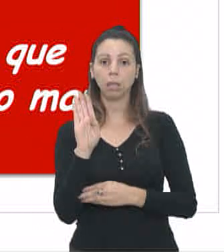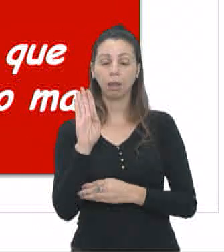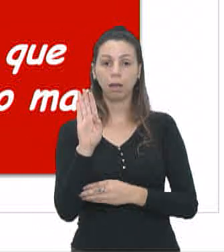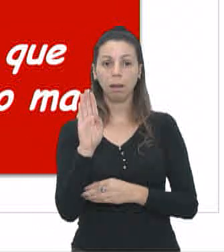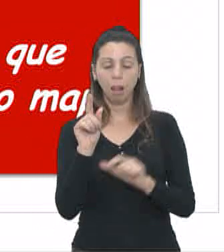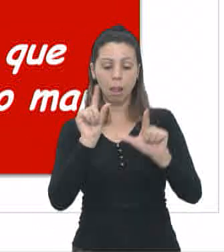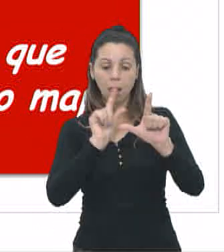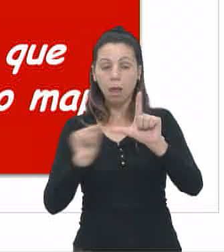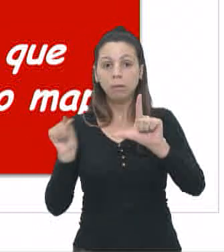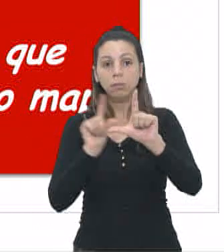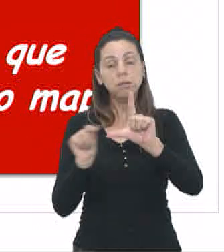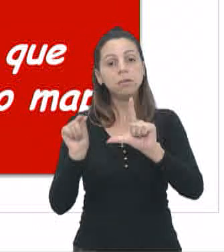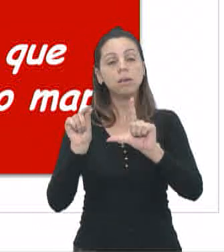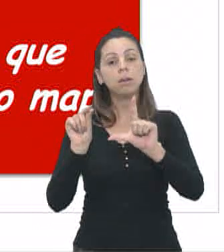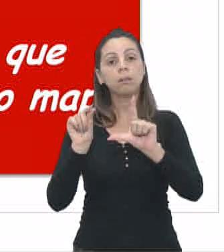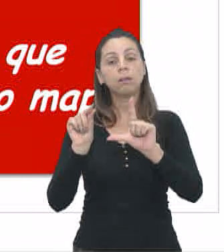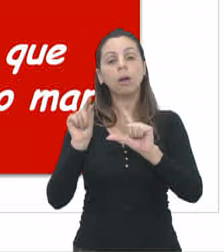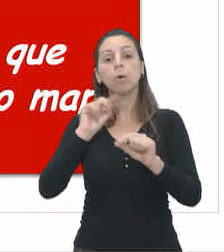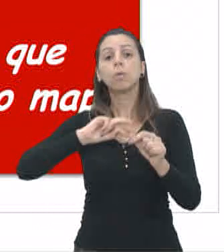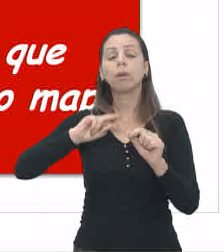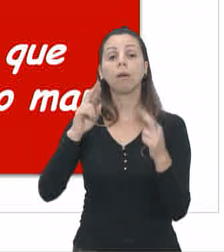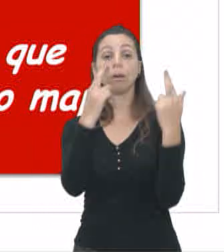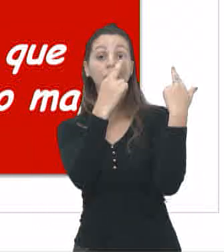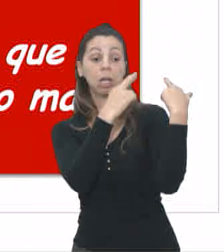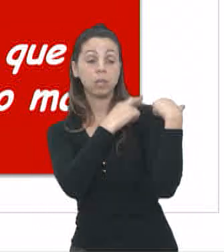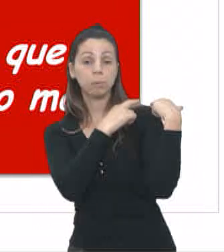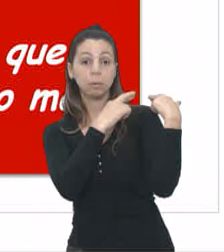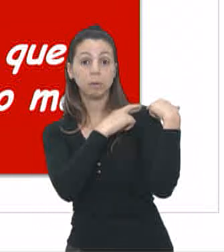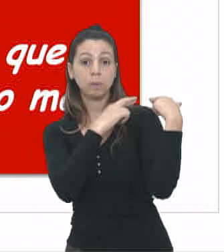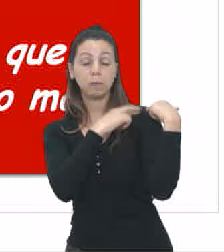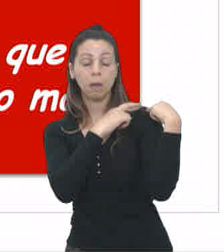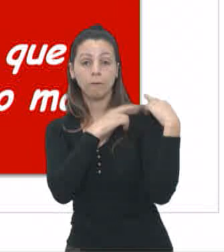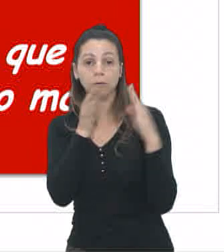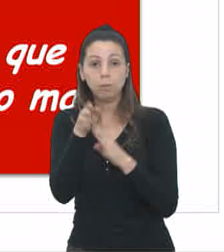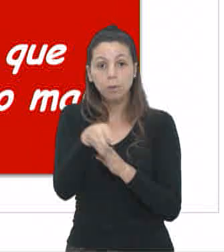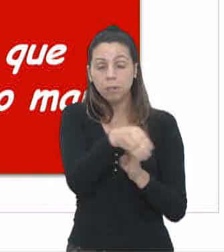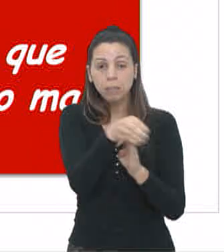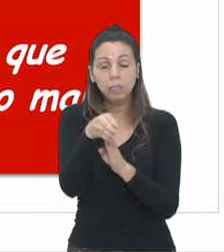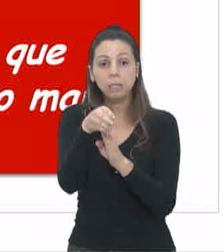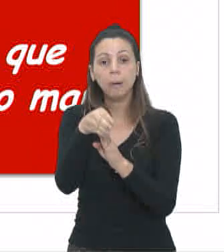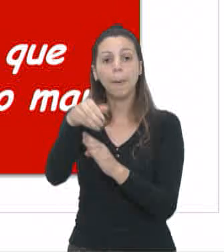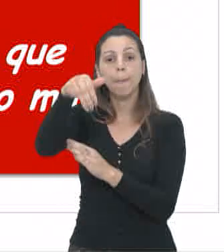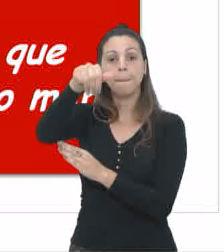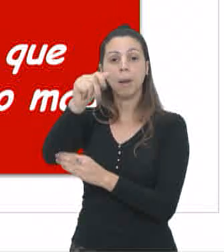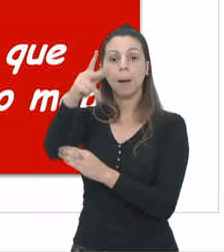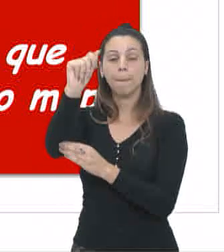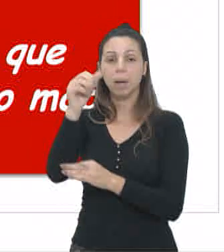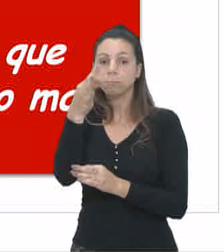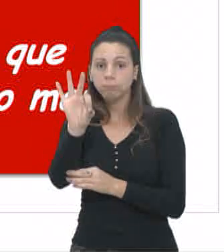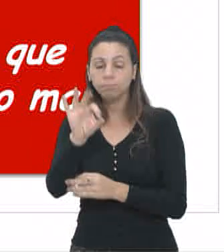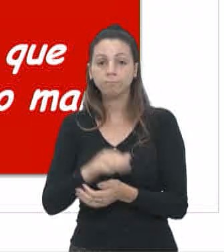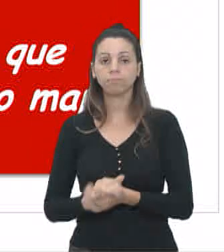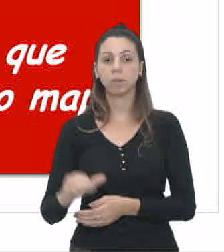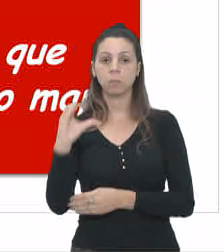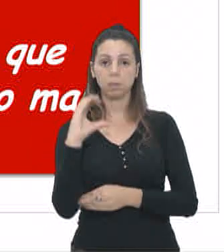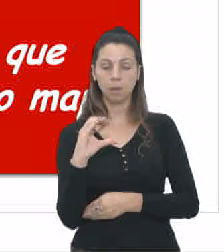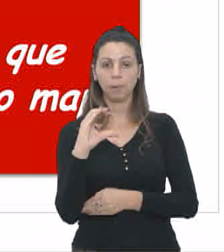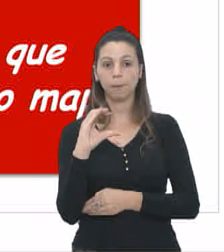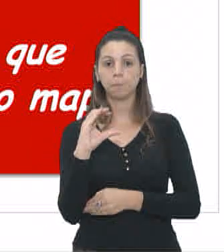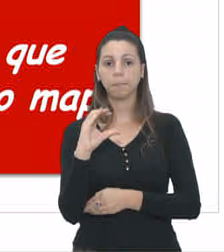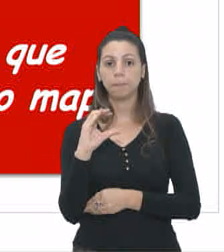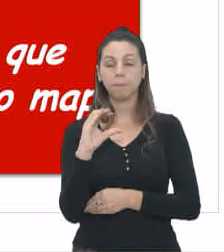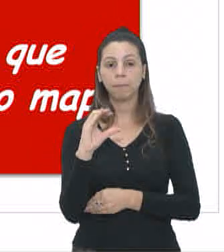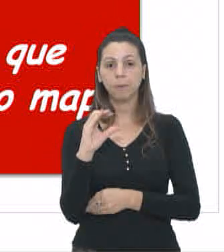Legenda é a parte do mapa responsável por indicar a orientação correta do mapa. Letra C. As